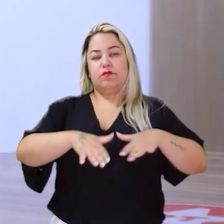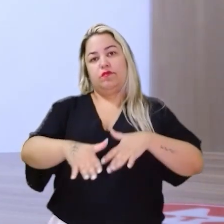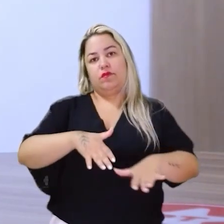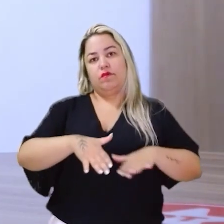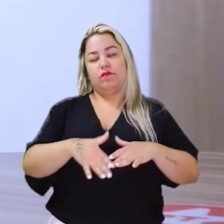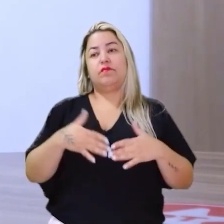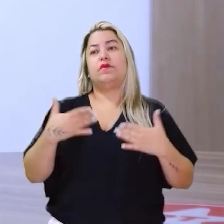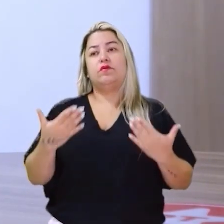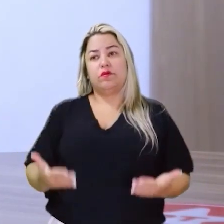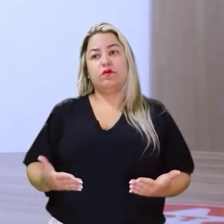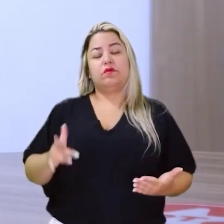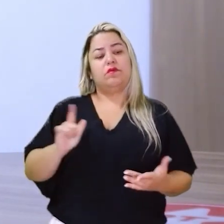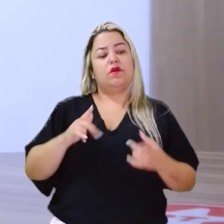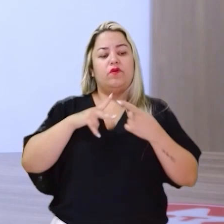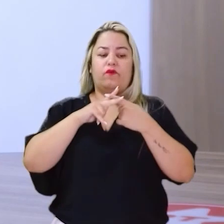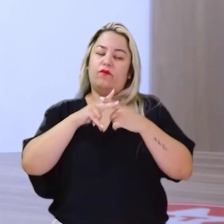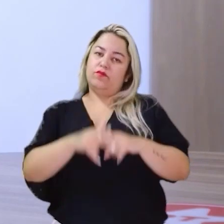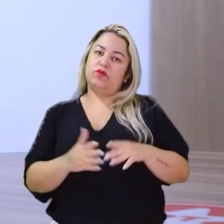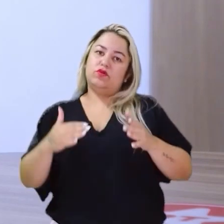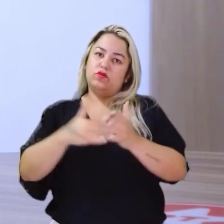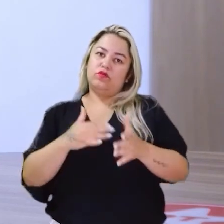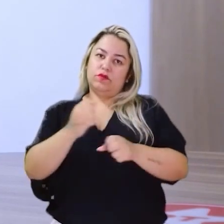não esteve à altura dos movimentos